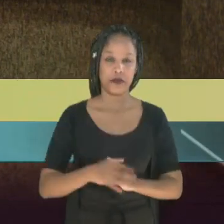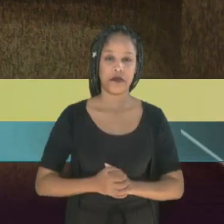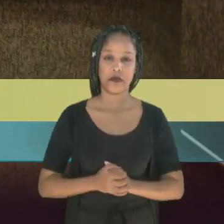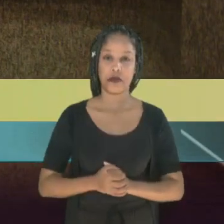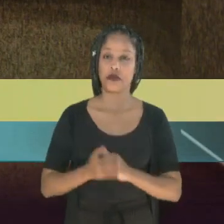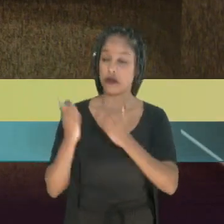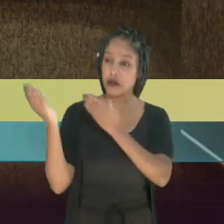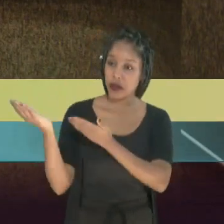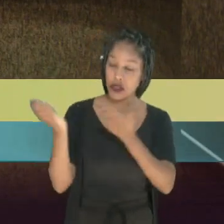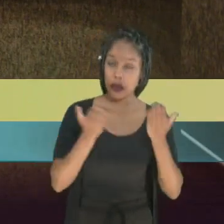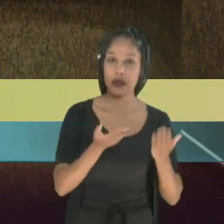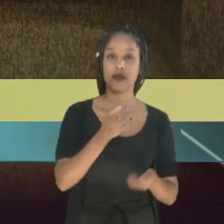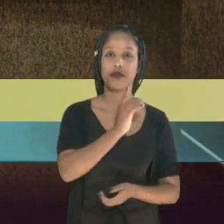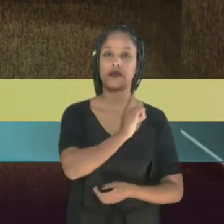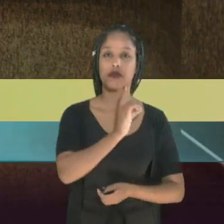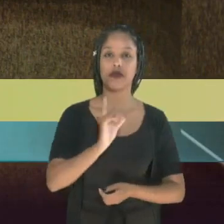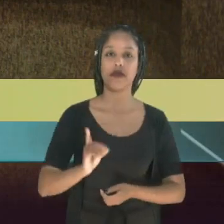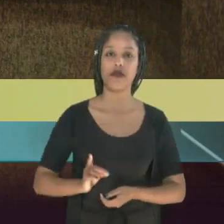o deputado...